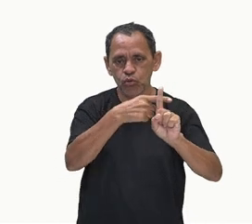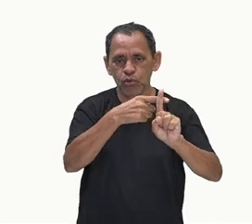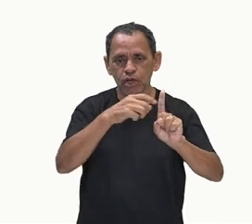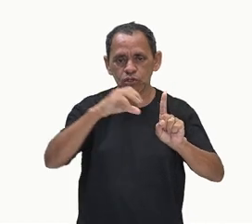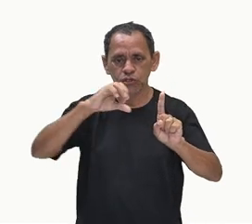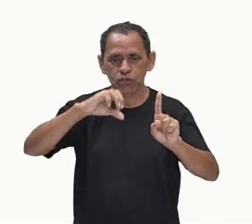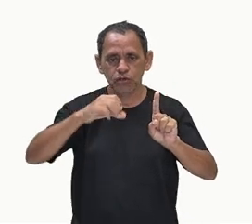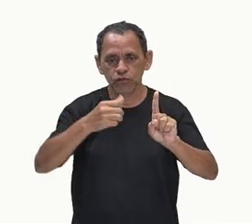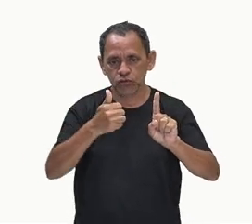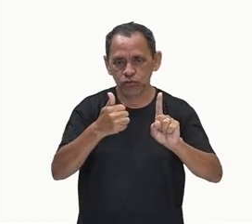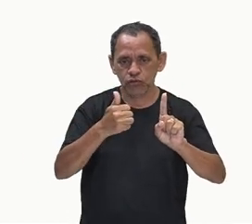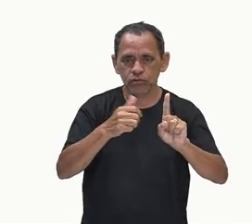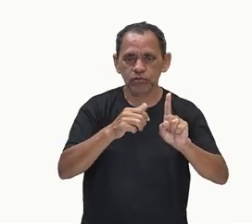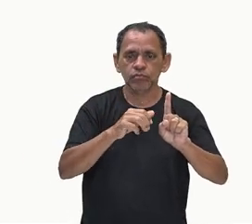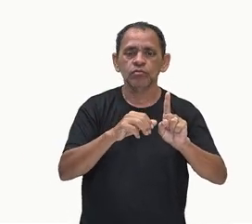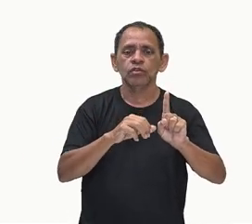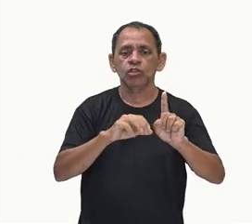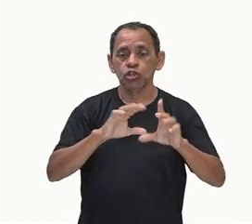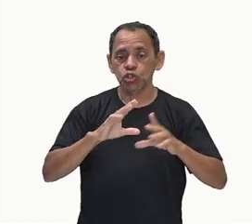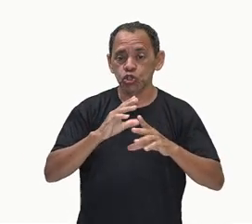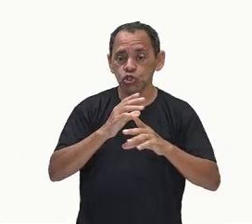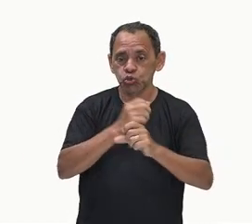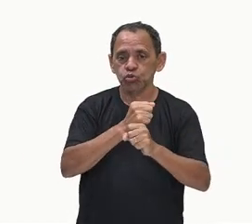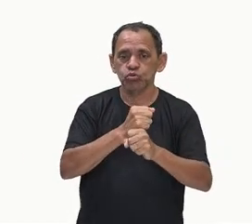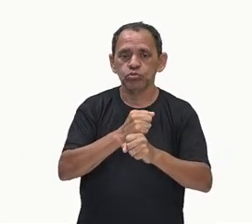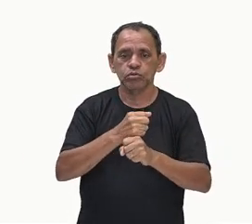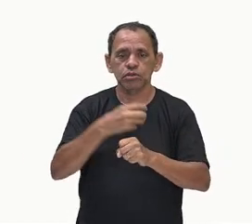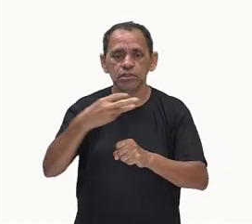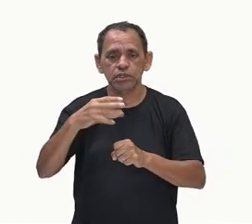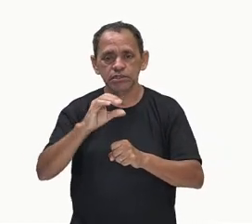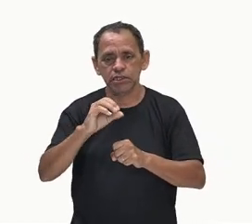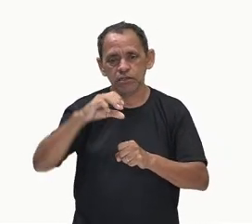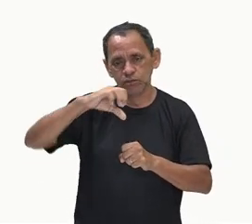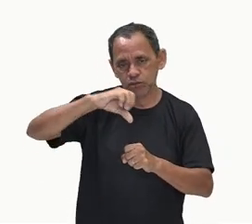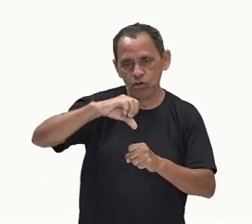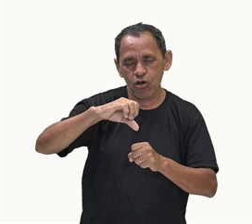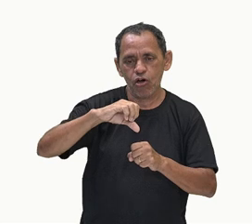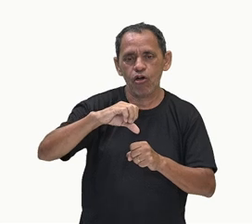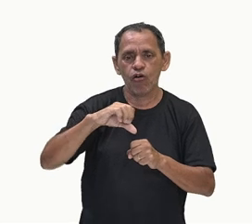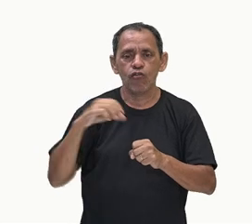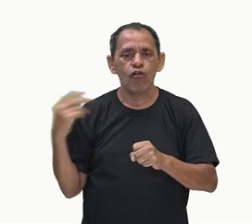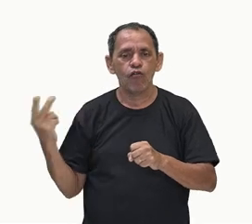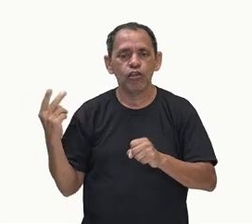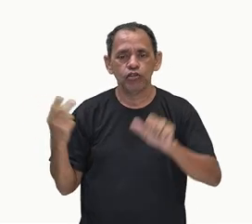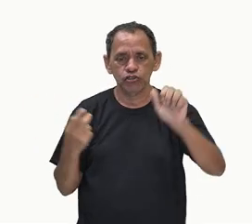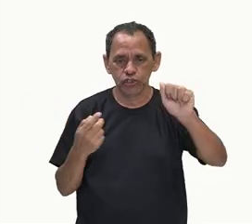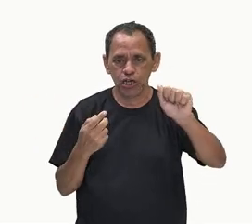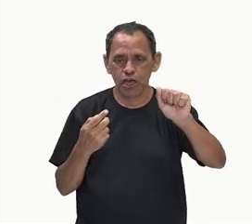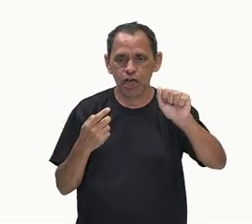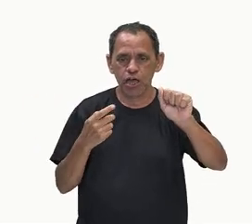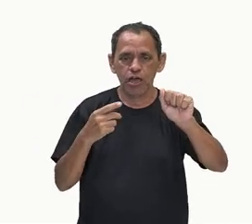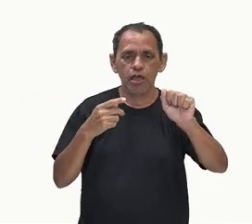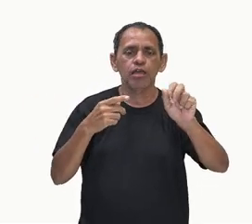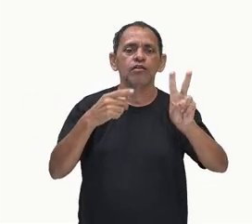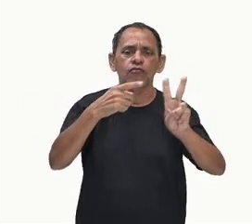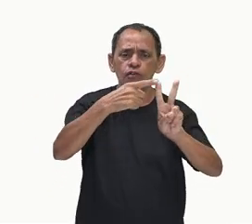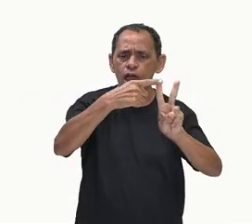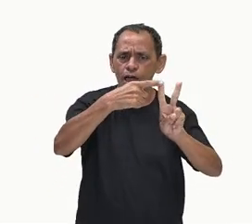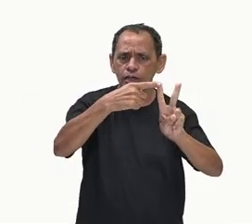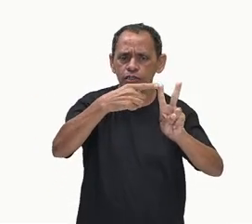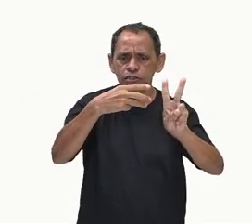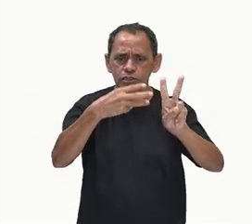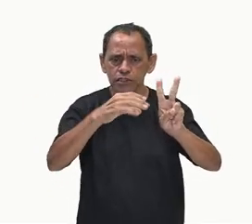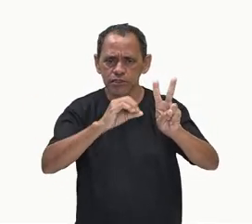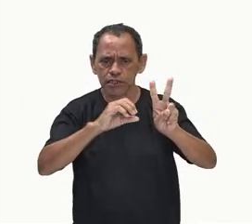309 Isso significa que o valor de a é raiz qu 309